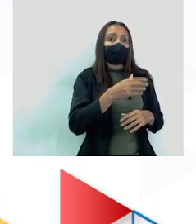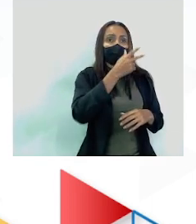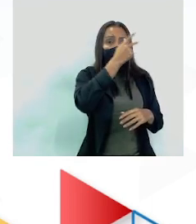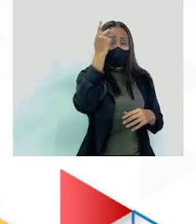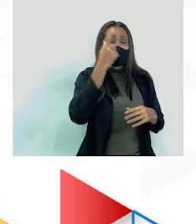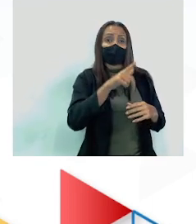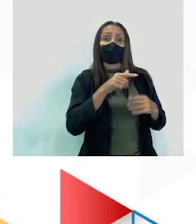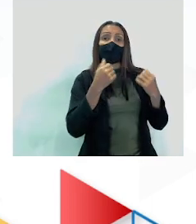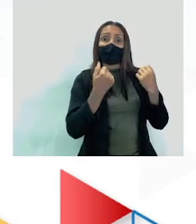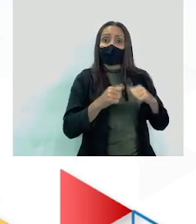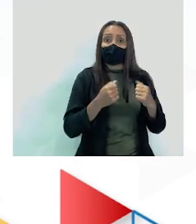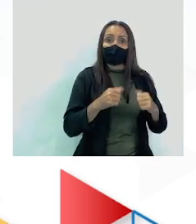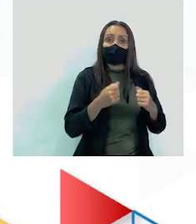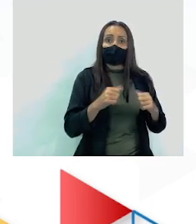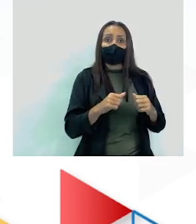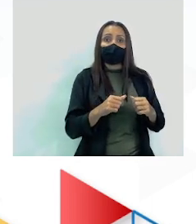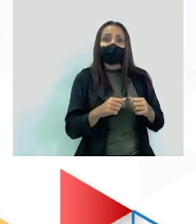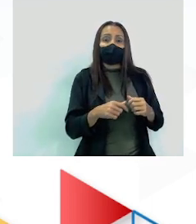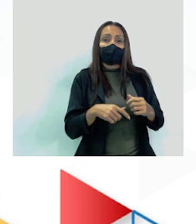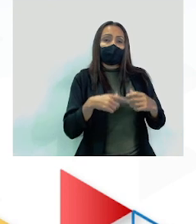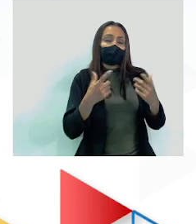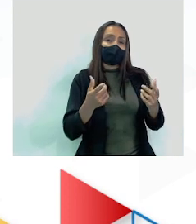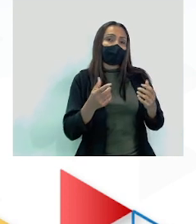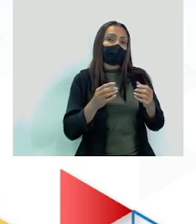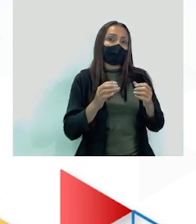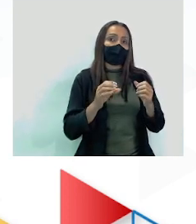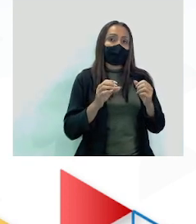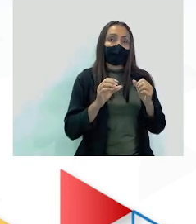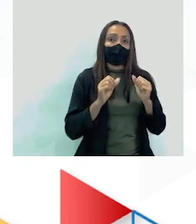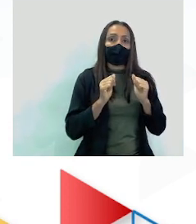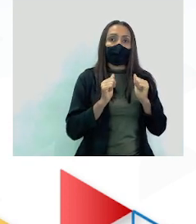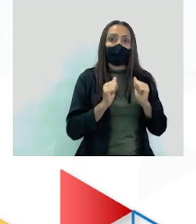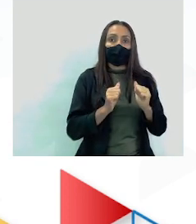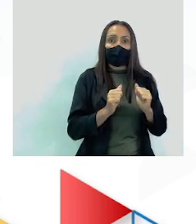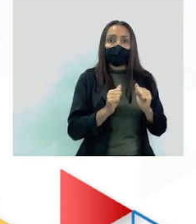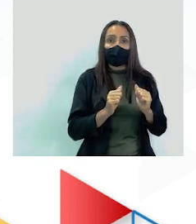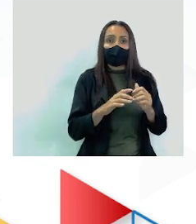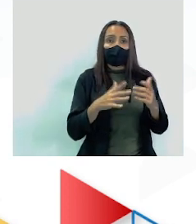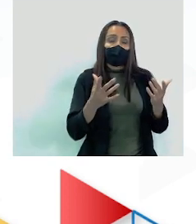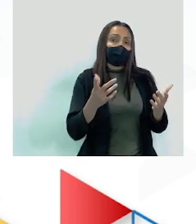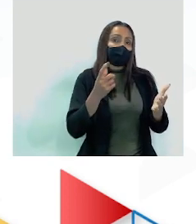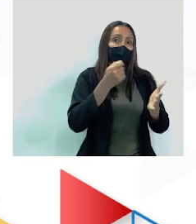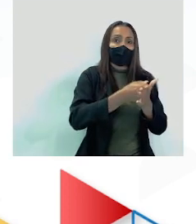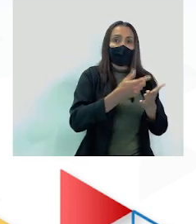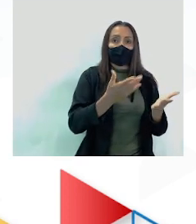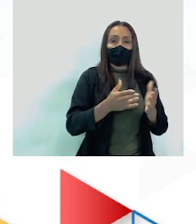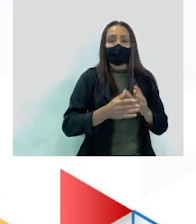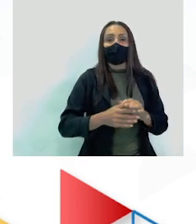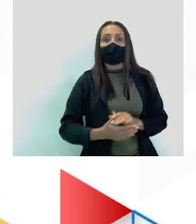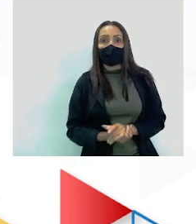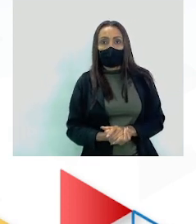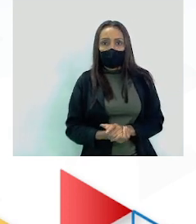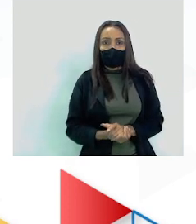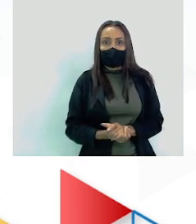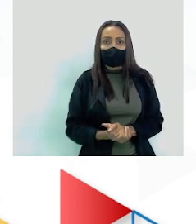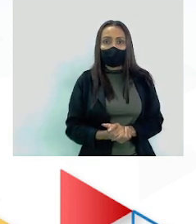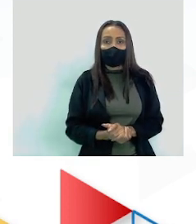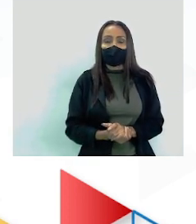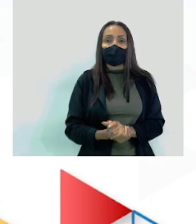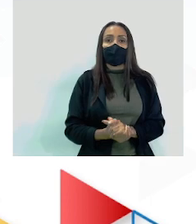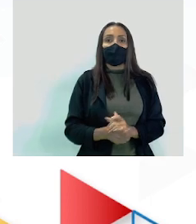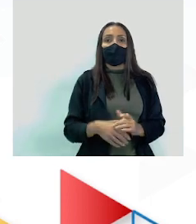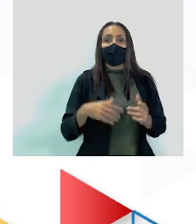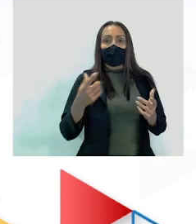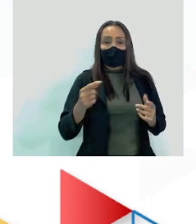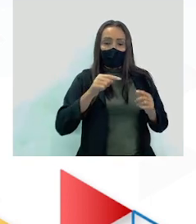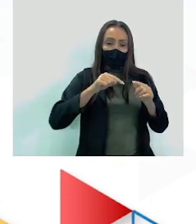vai precisar passar lá mais tarde para poder, sei lá, pagar uma conta, né? O fulano tem internet e você não tem. Então o cara vai lá